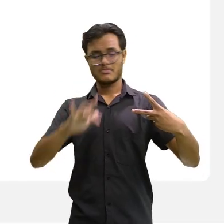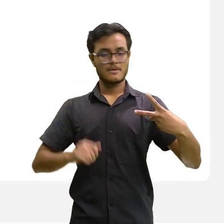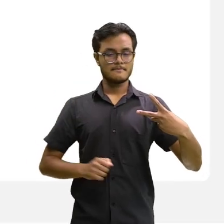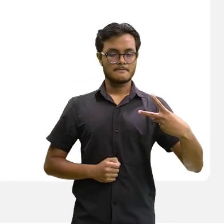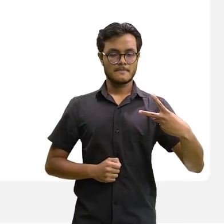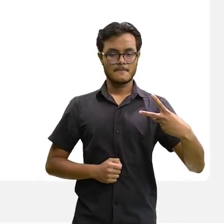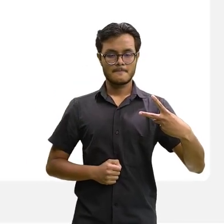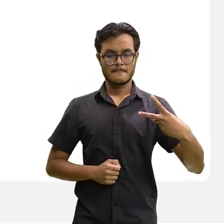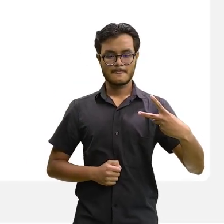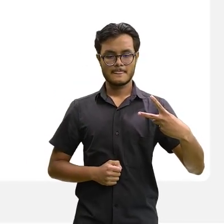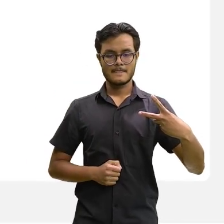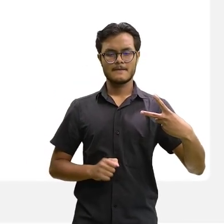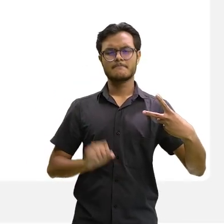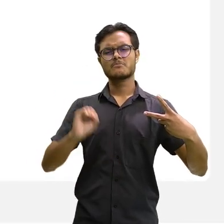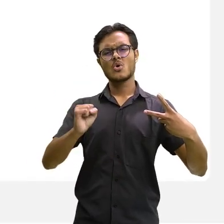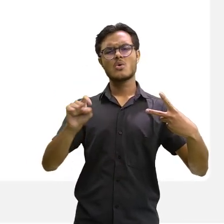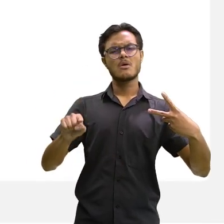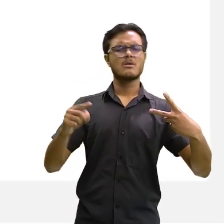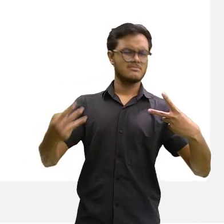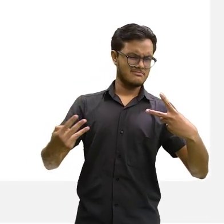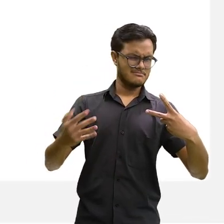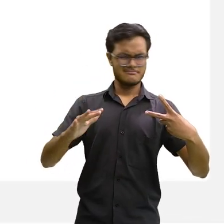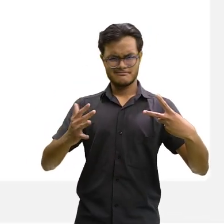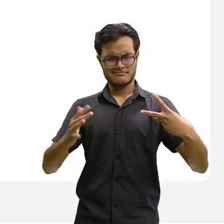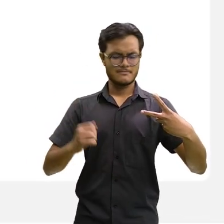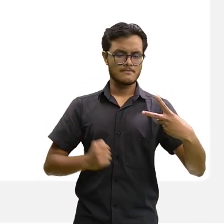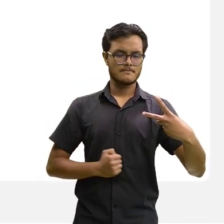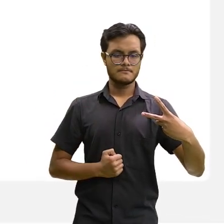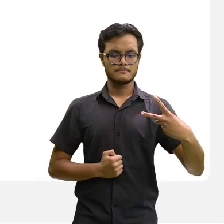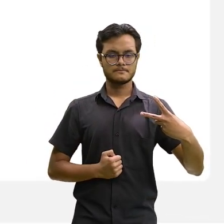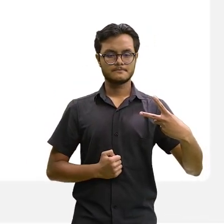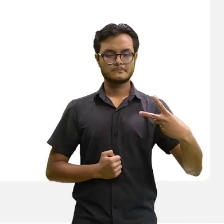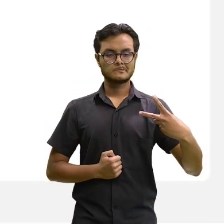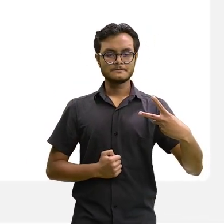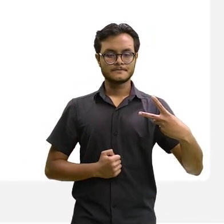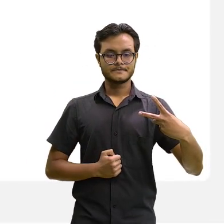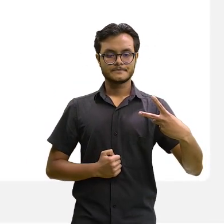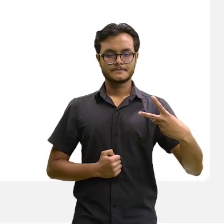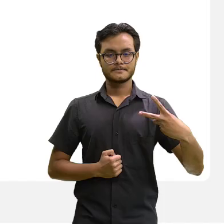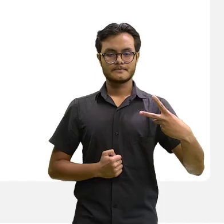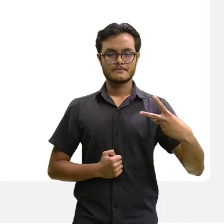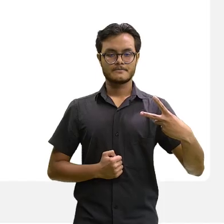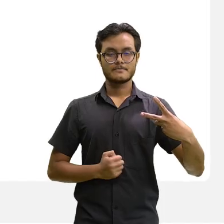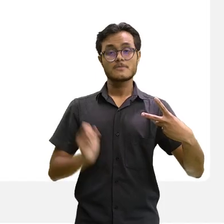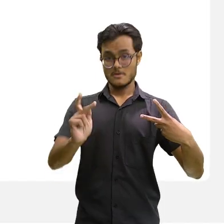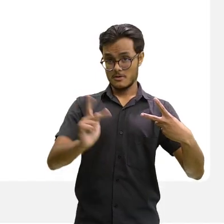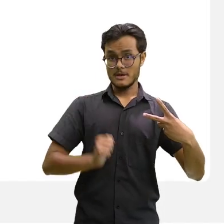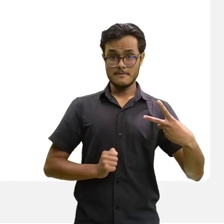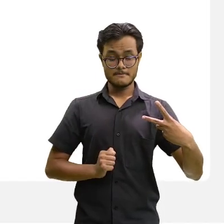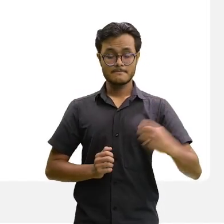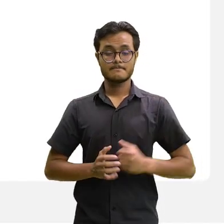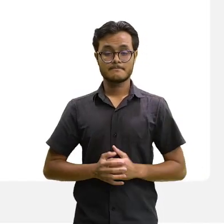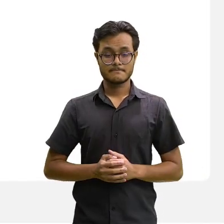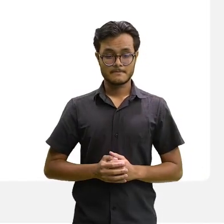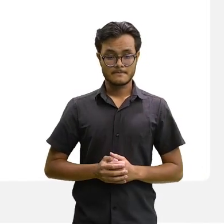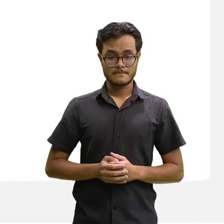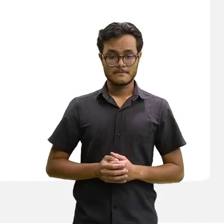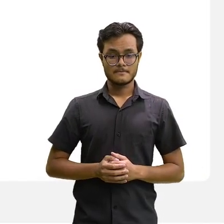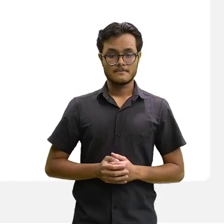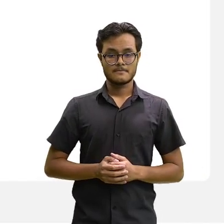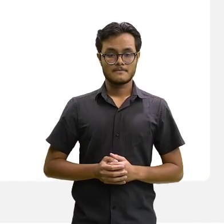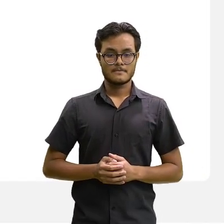Um 8,3 mais ou menos. Então, a enzima Y é de um pH